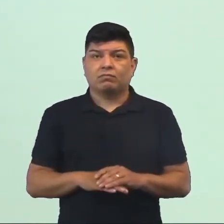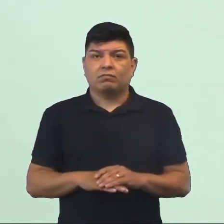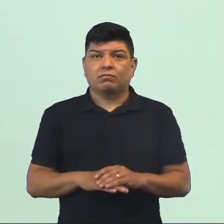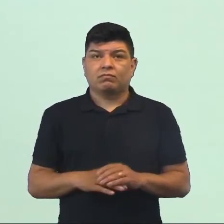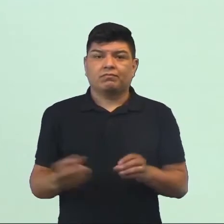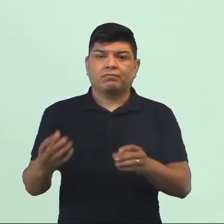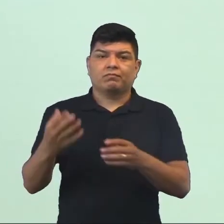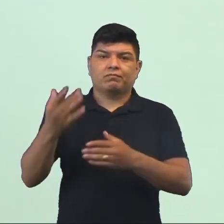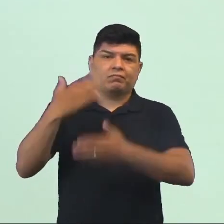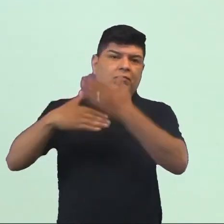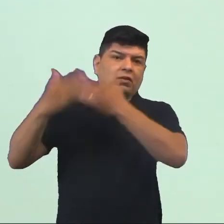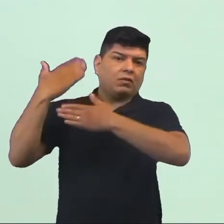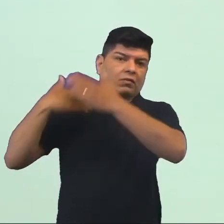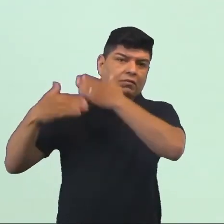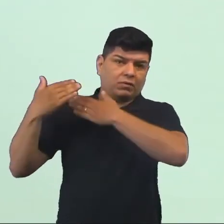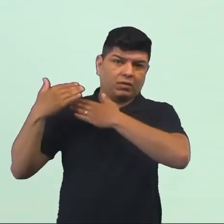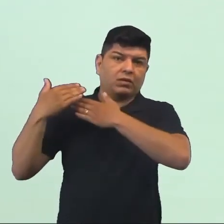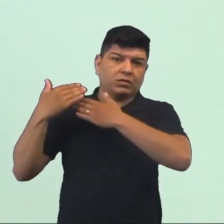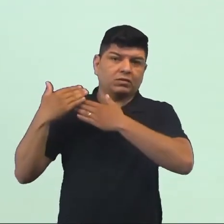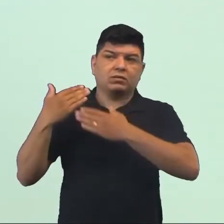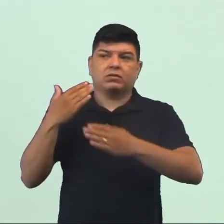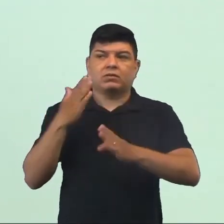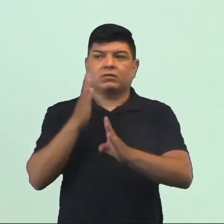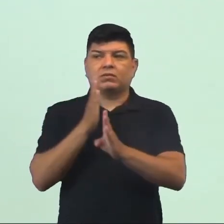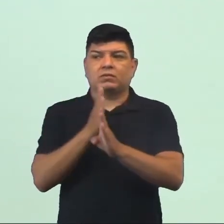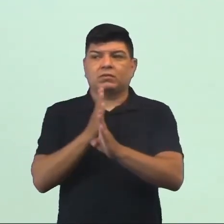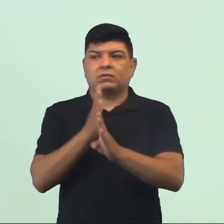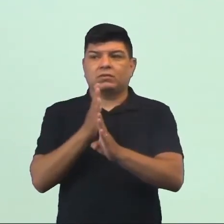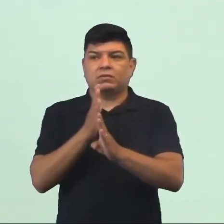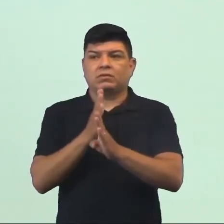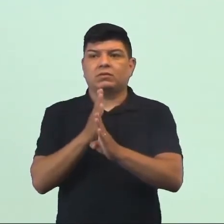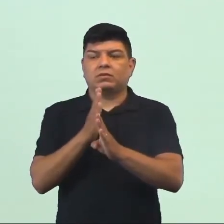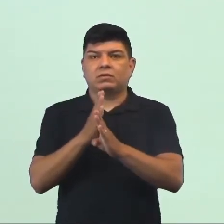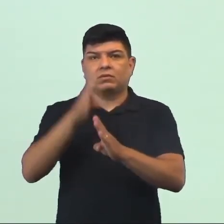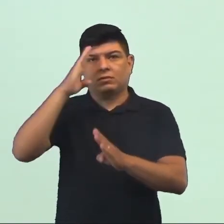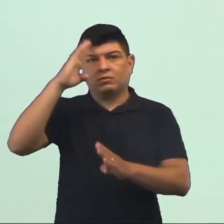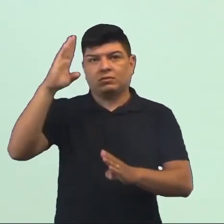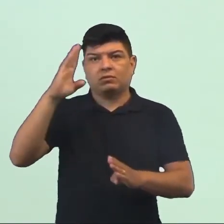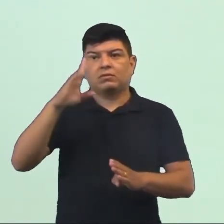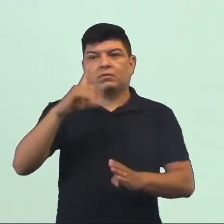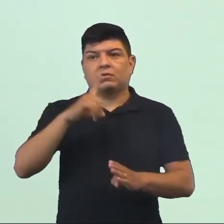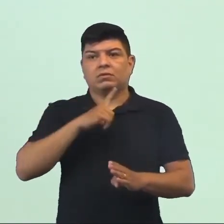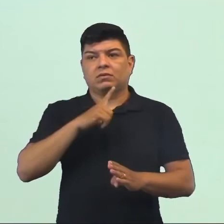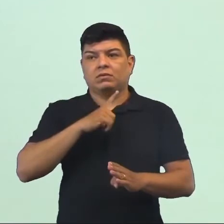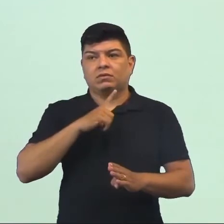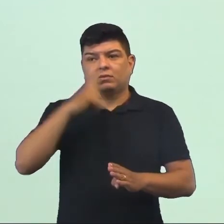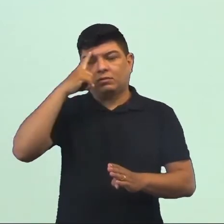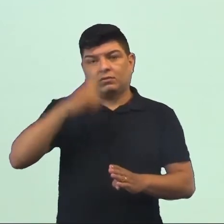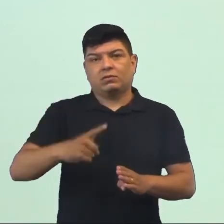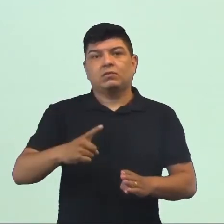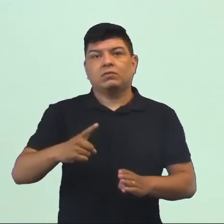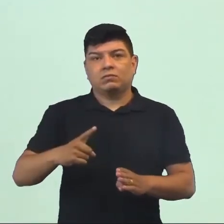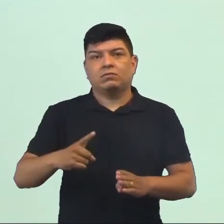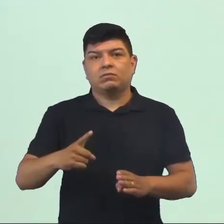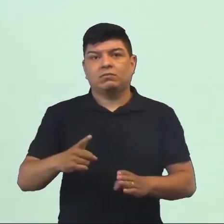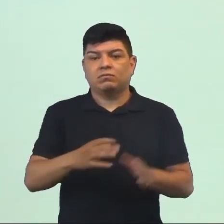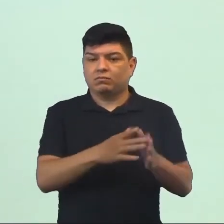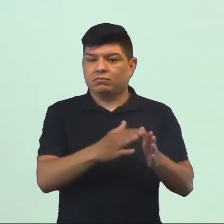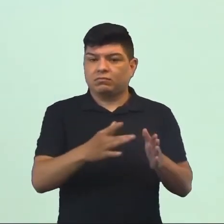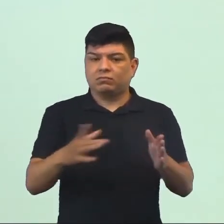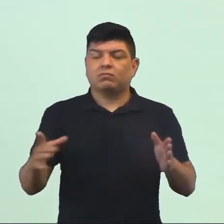nenhum retrocesso aí de vez por parte dos generais que comandavam o Brasil durante a ditadura